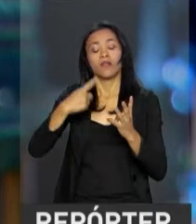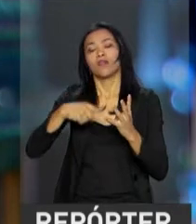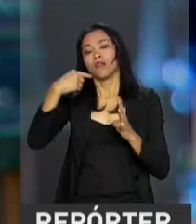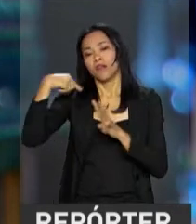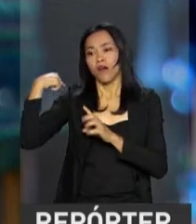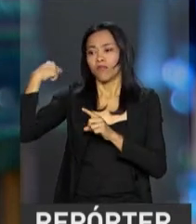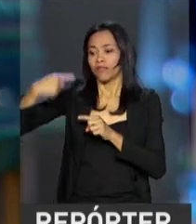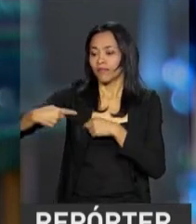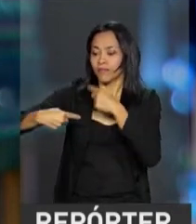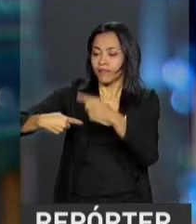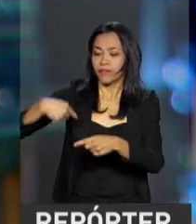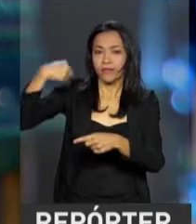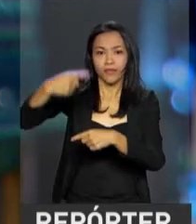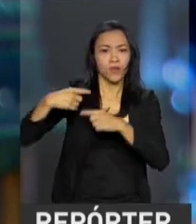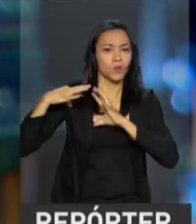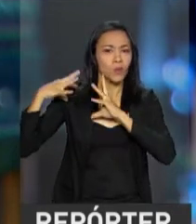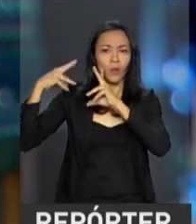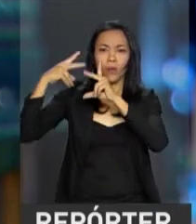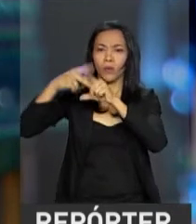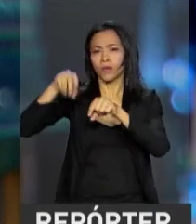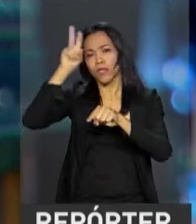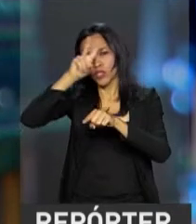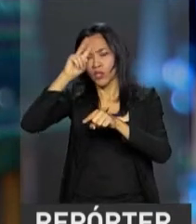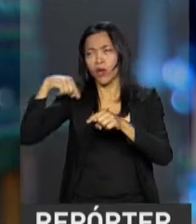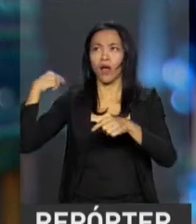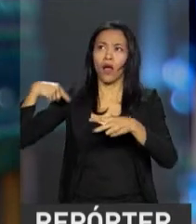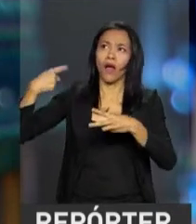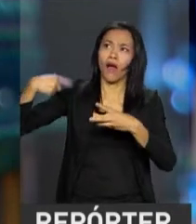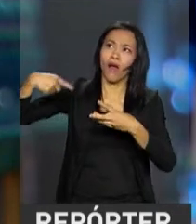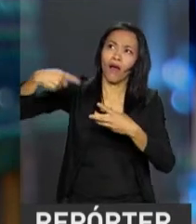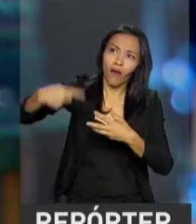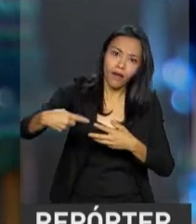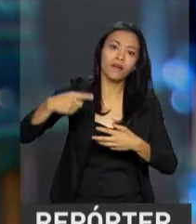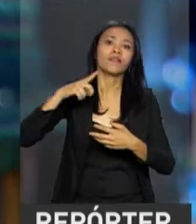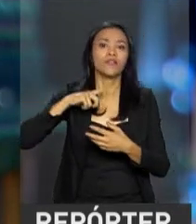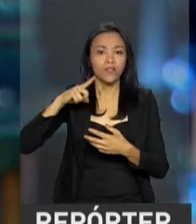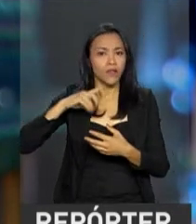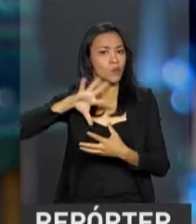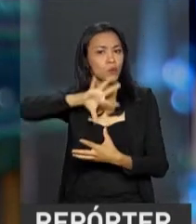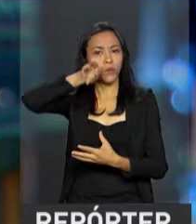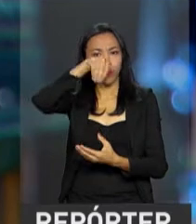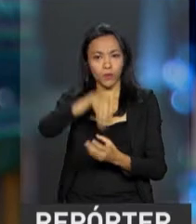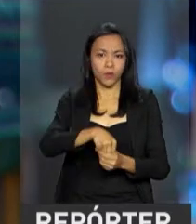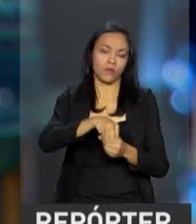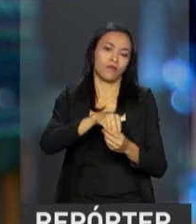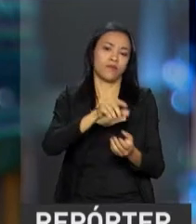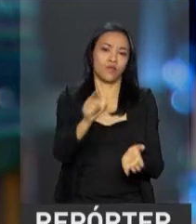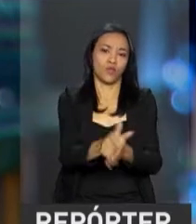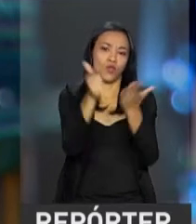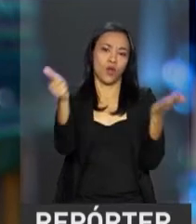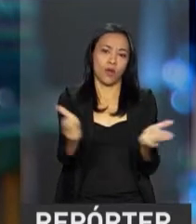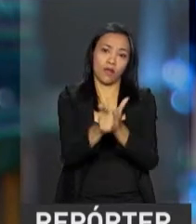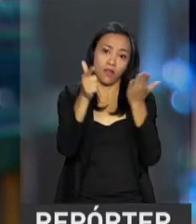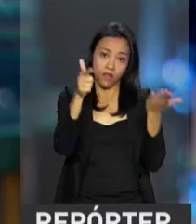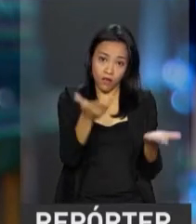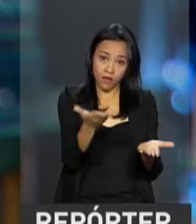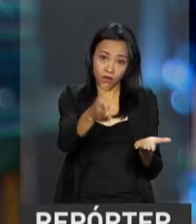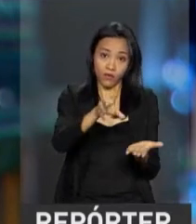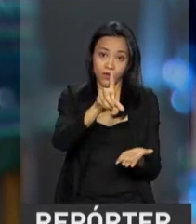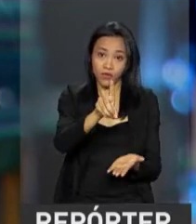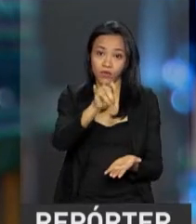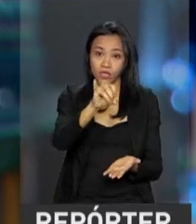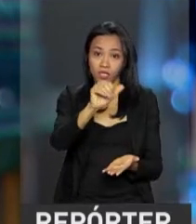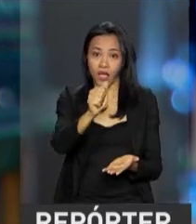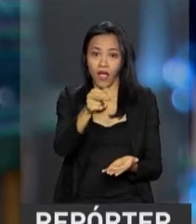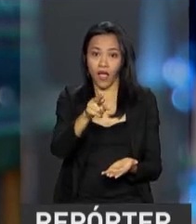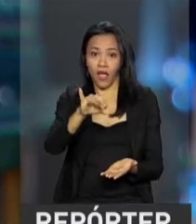democratização, todos esses atos tiveram a sua certidão de nascimento publicada pelo Diário Oficial da União e